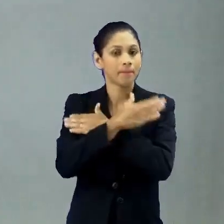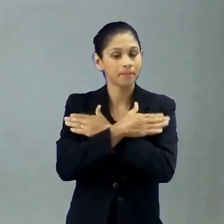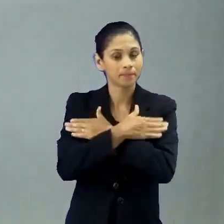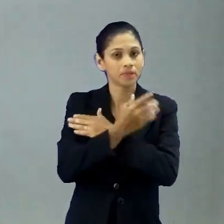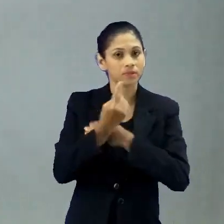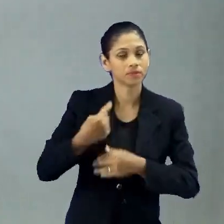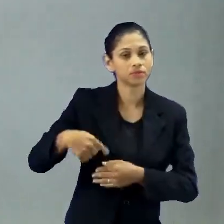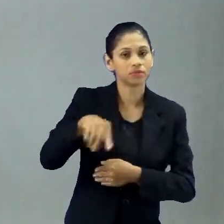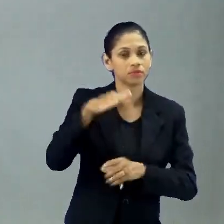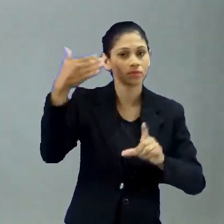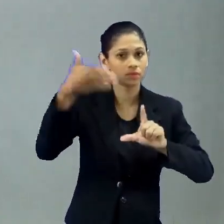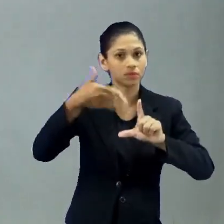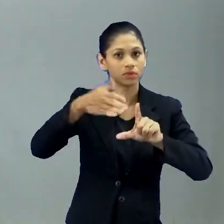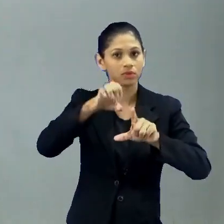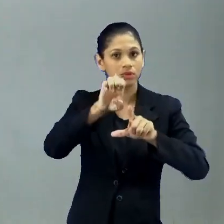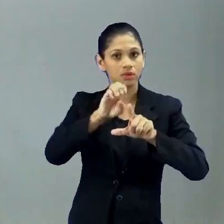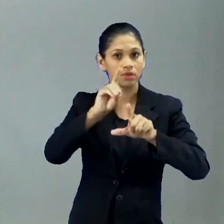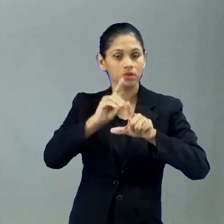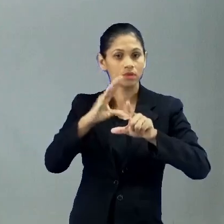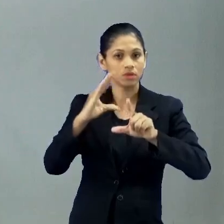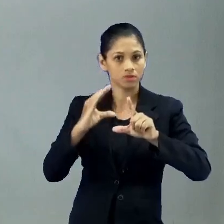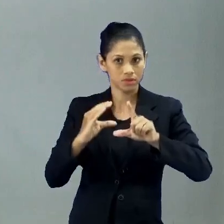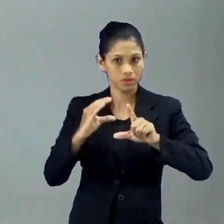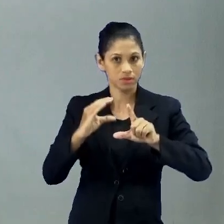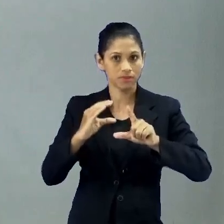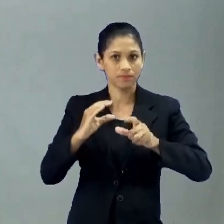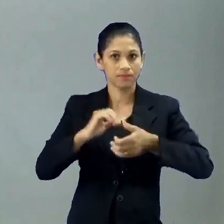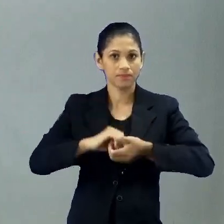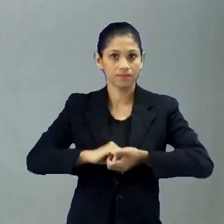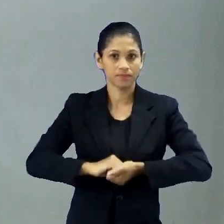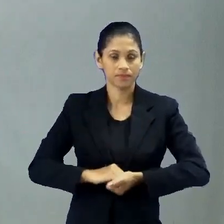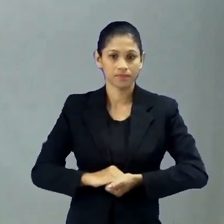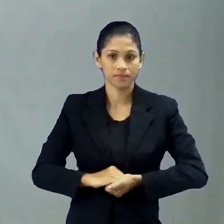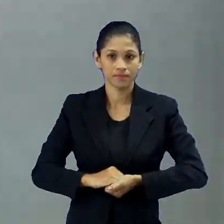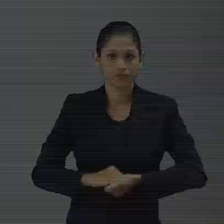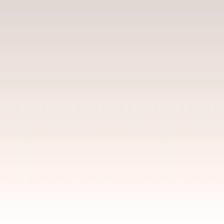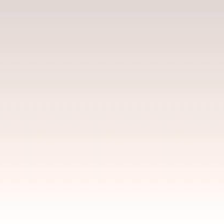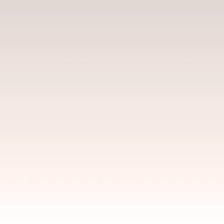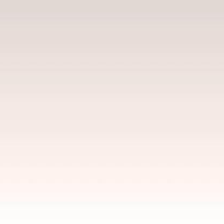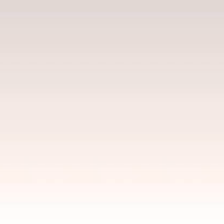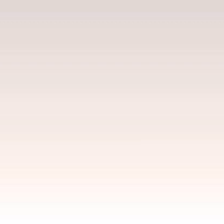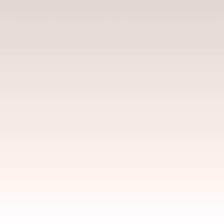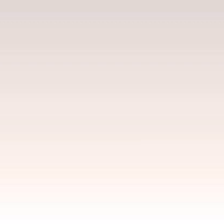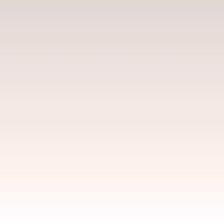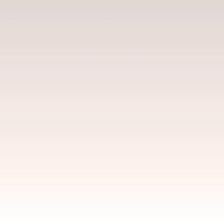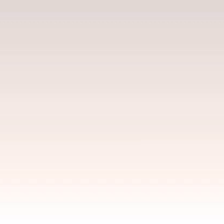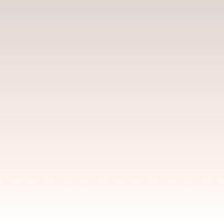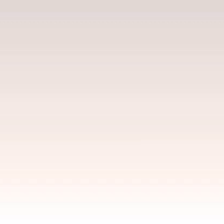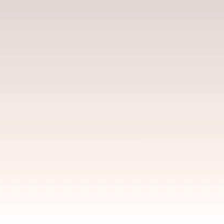e acessem a plataforma eduque.ac.